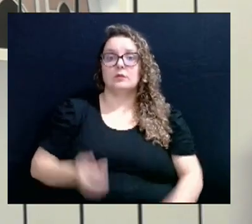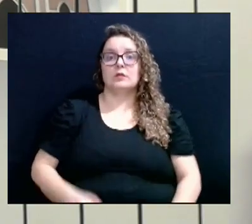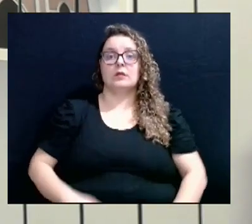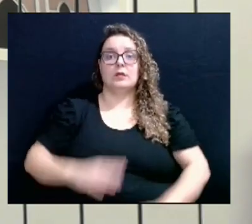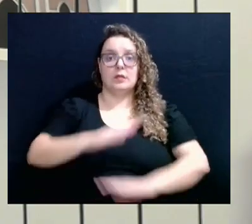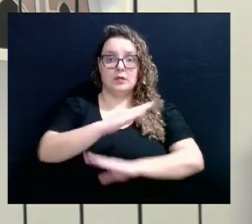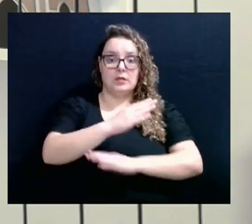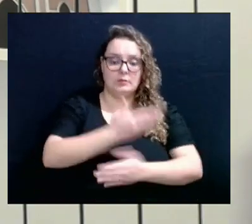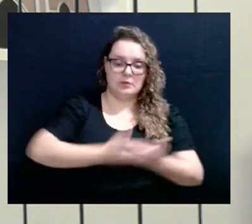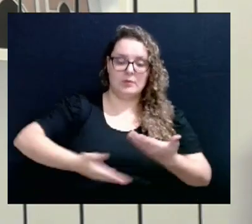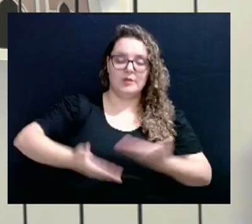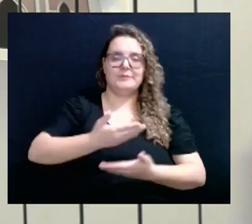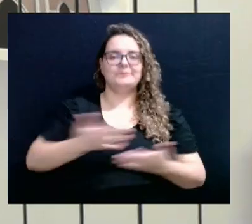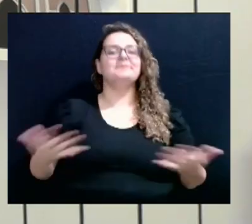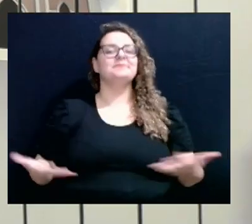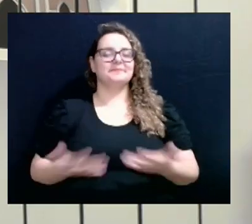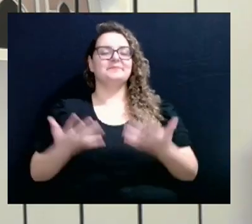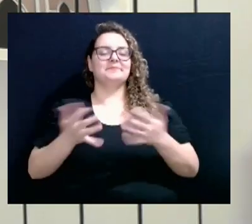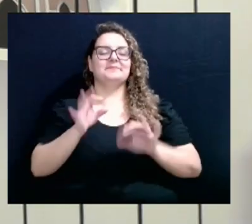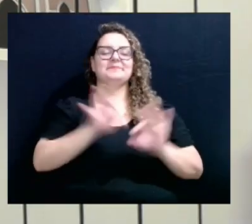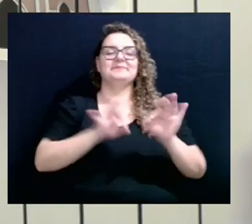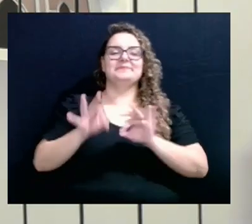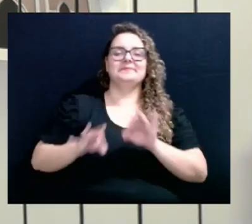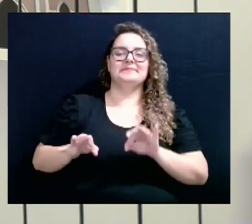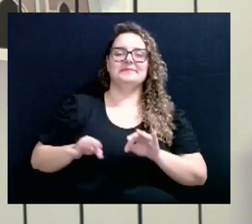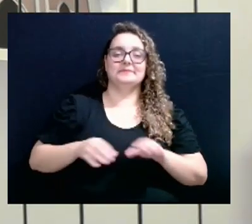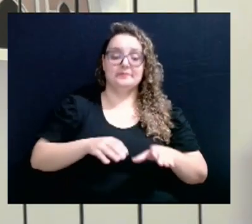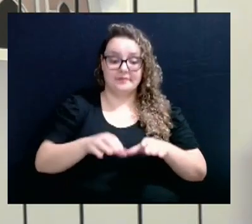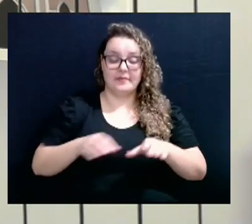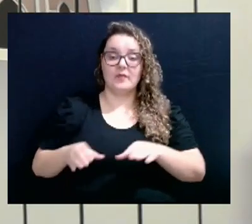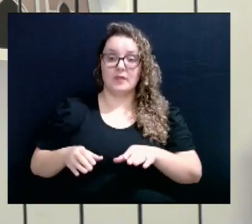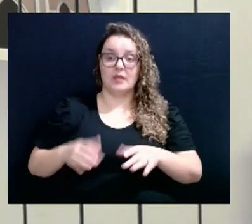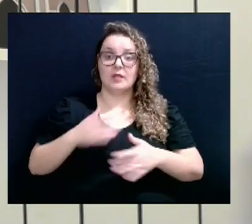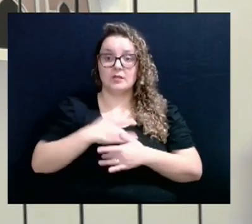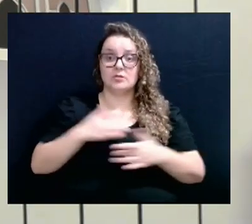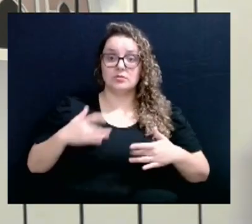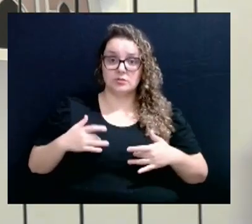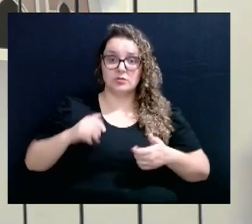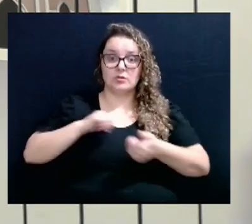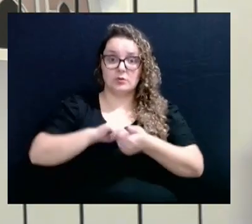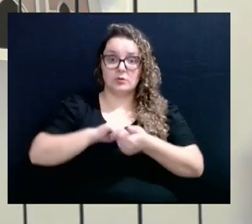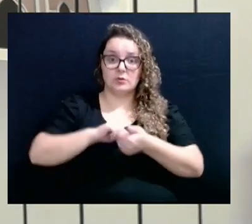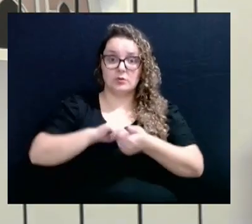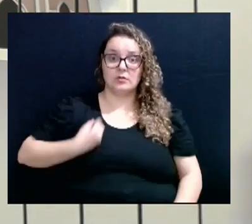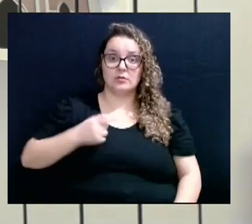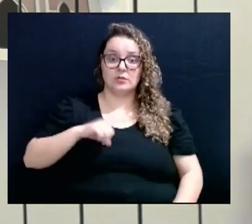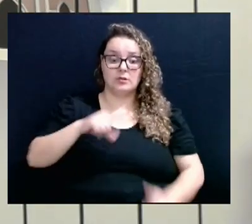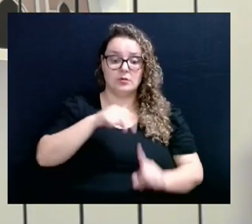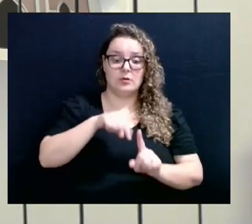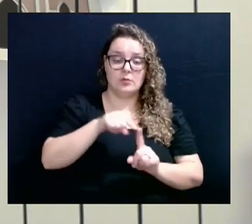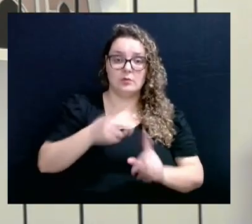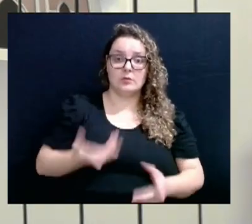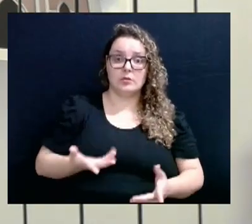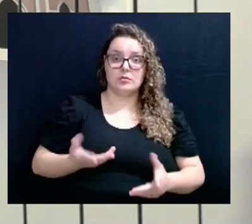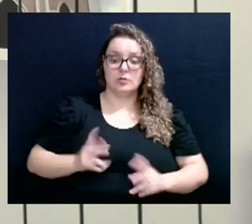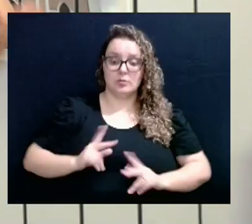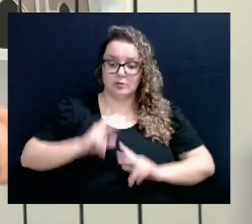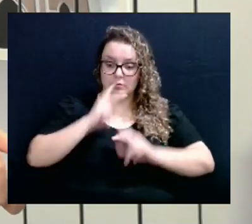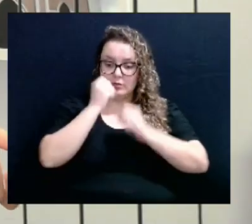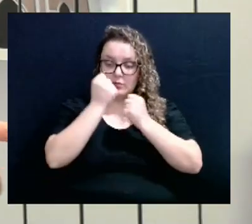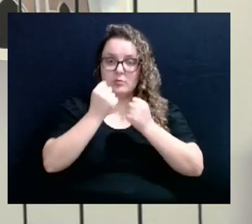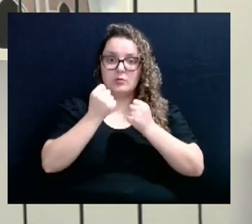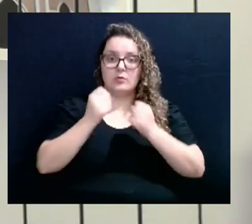A iniciativa, organizada pela Coordenadoria de Saúde e Qualidade de Vida, tem o objetivo de fortalecer os vínculos